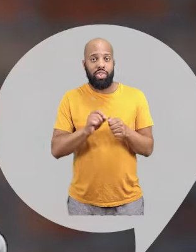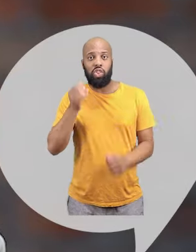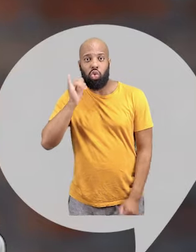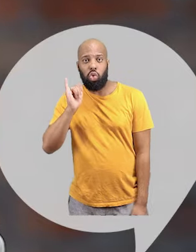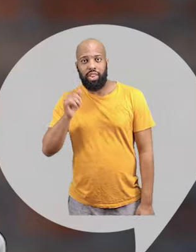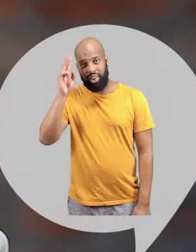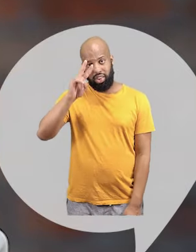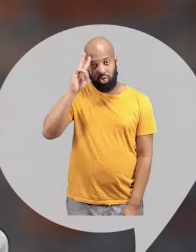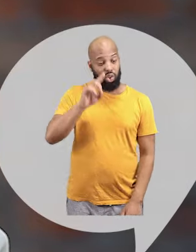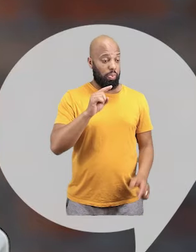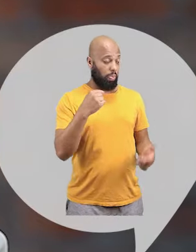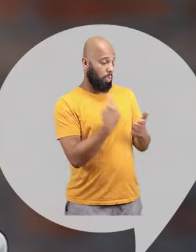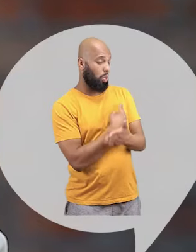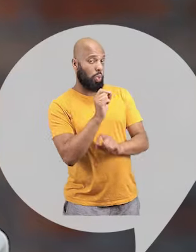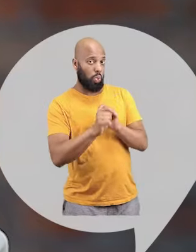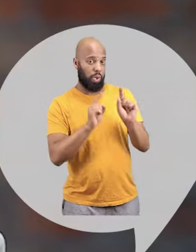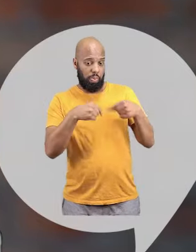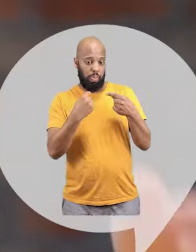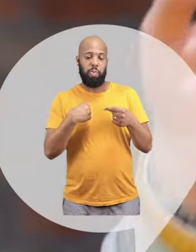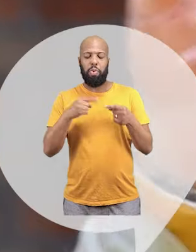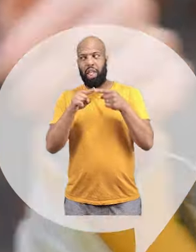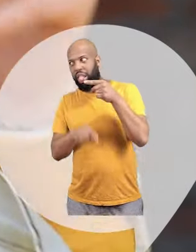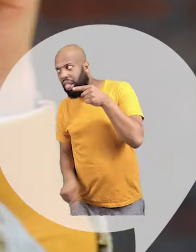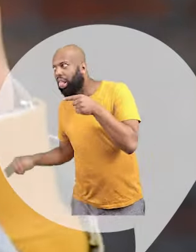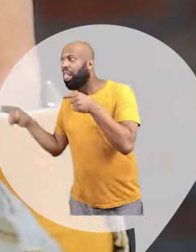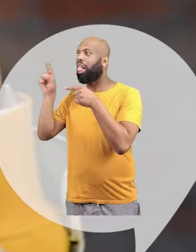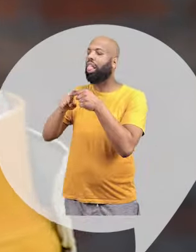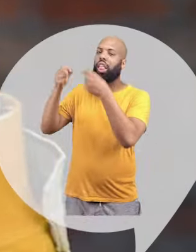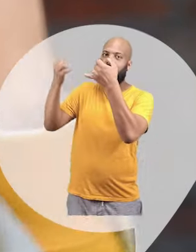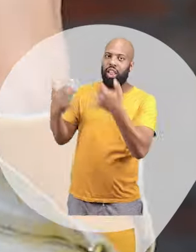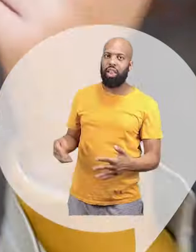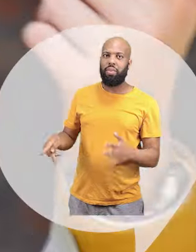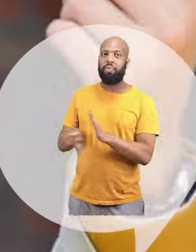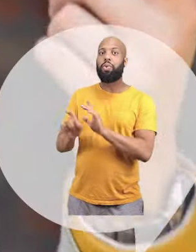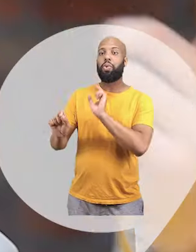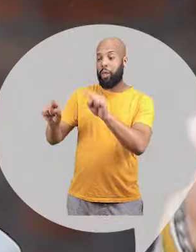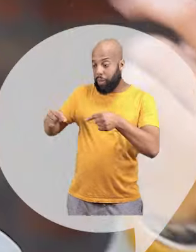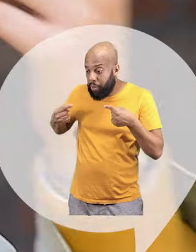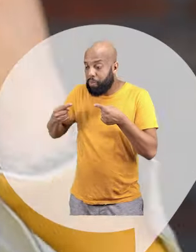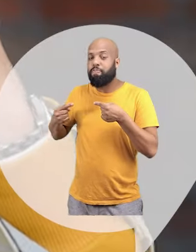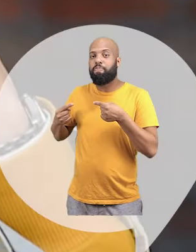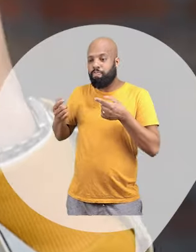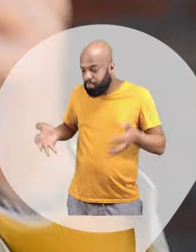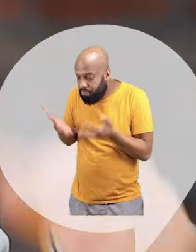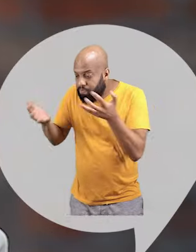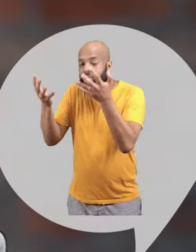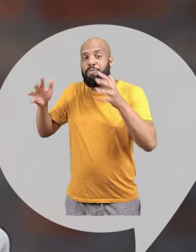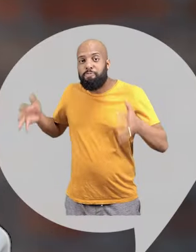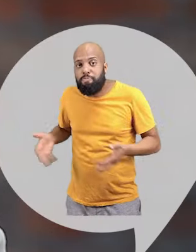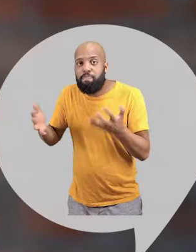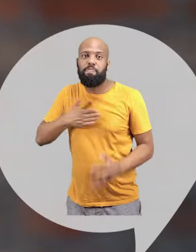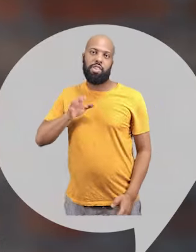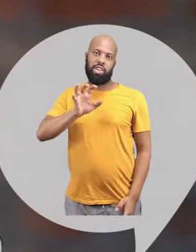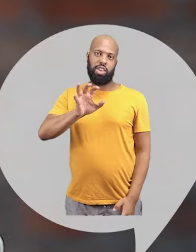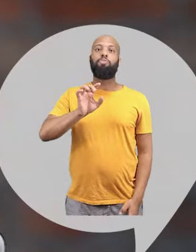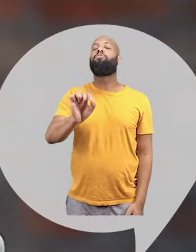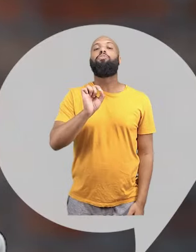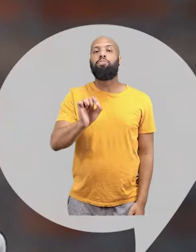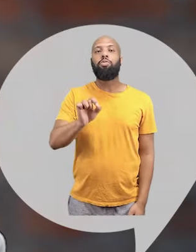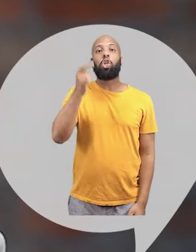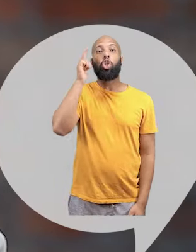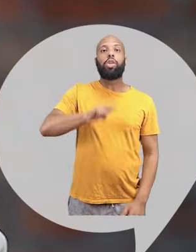é contar história você falou que me move eu tô dando uma volta tão grande para chegar nessa que me move mas o que me move é